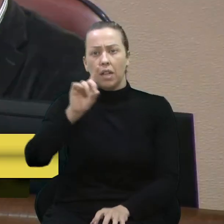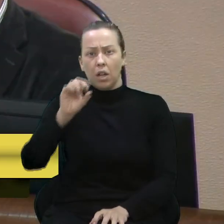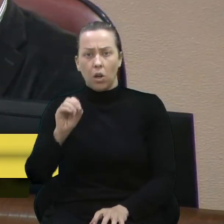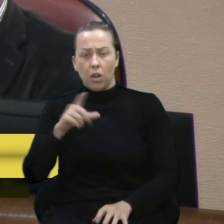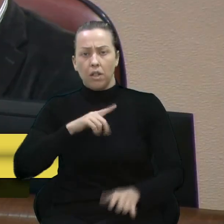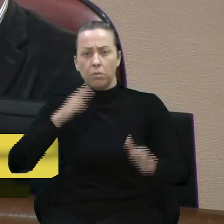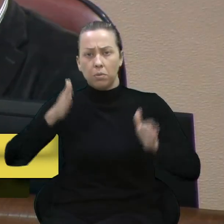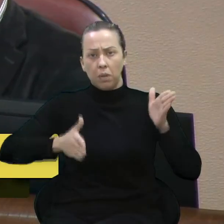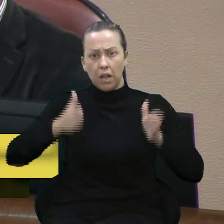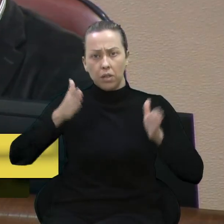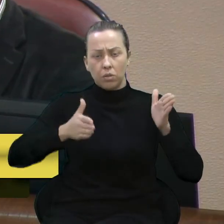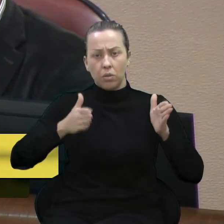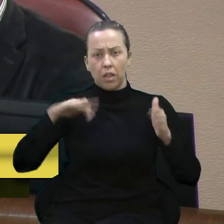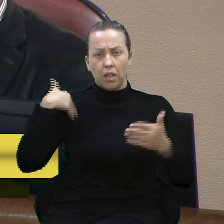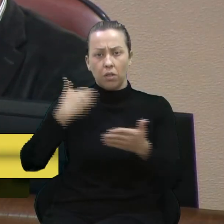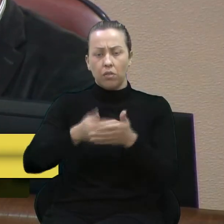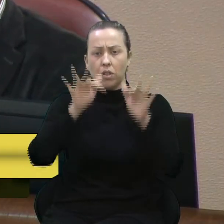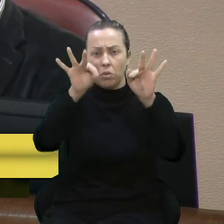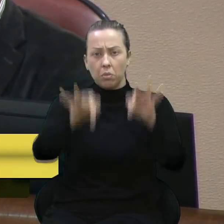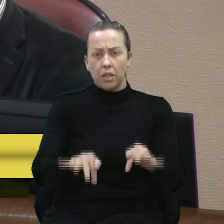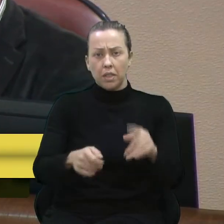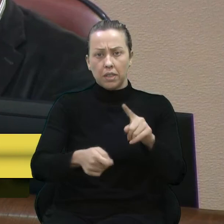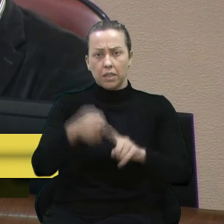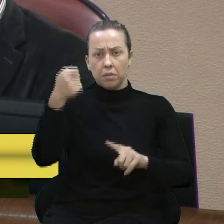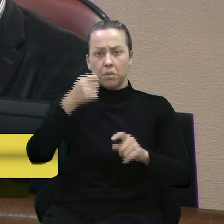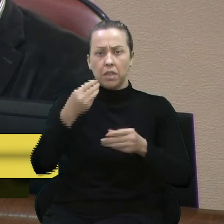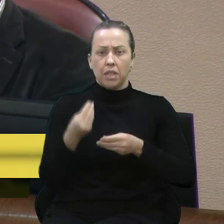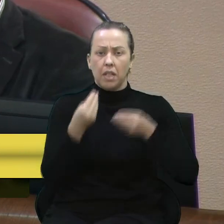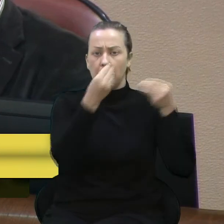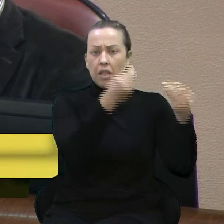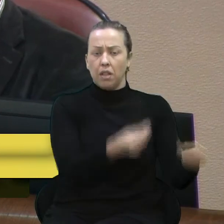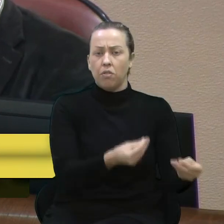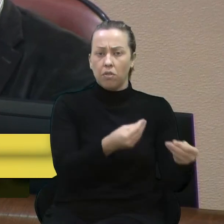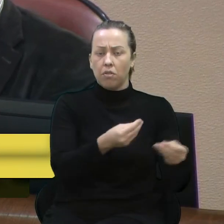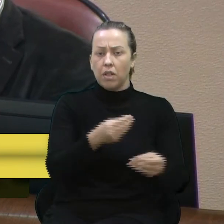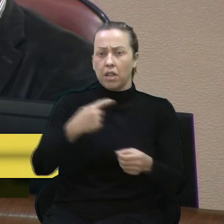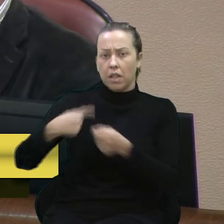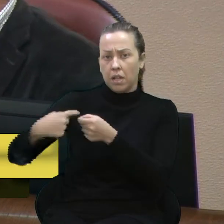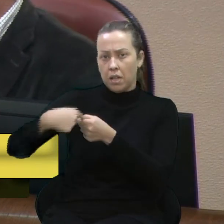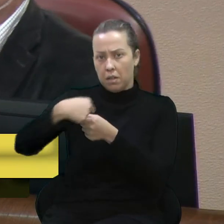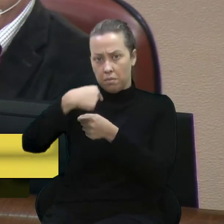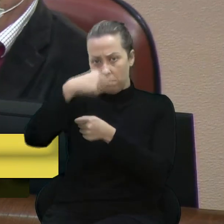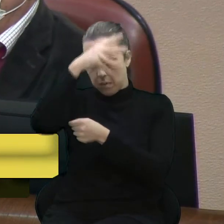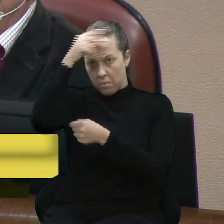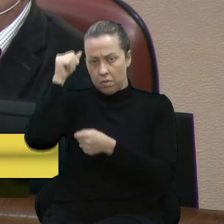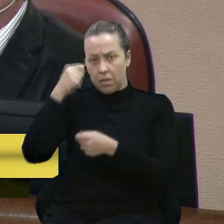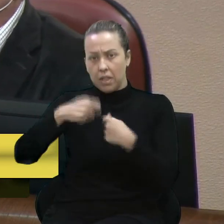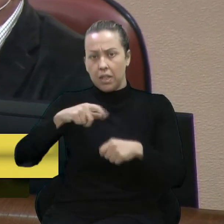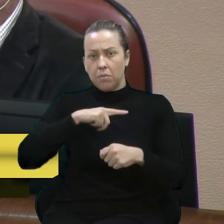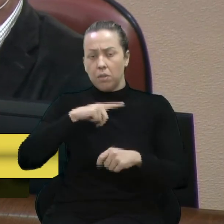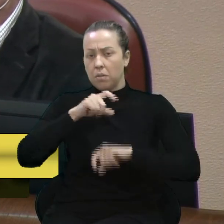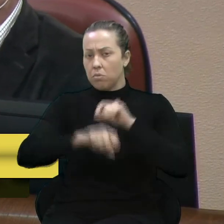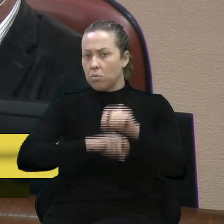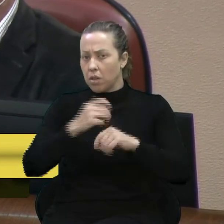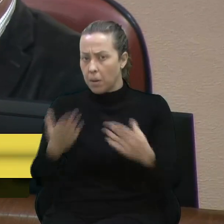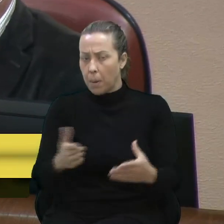prazo. Até o final do mês a gente precisa devolver para o município, então temos assim, ó,